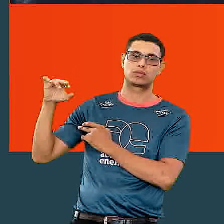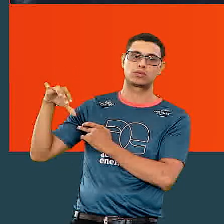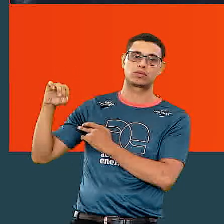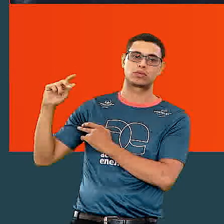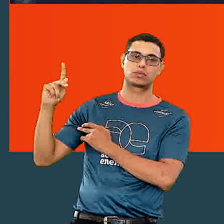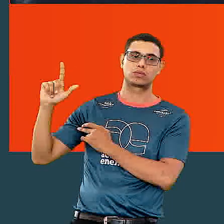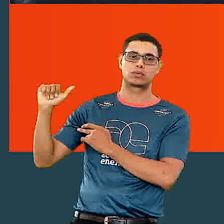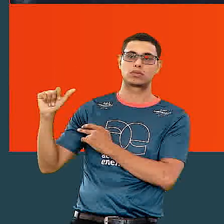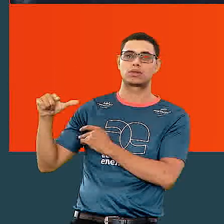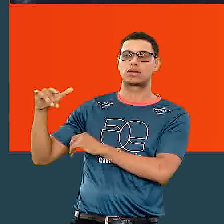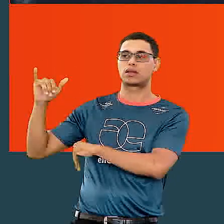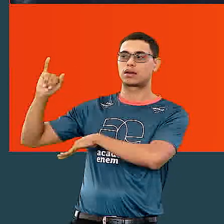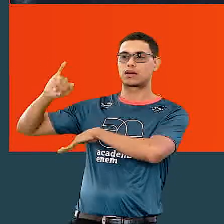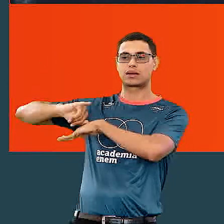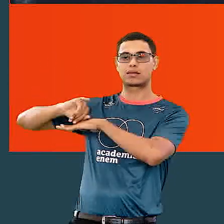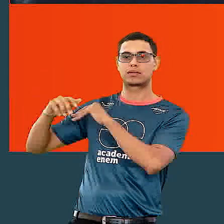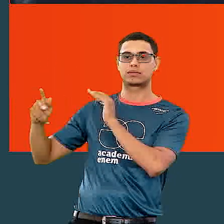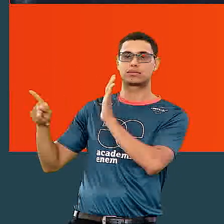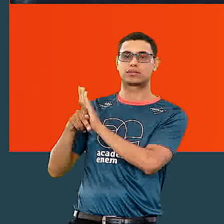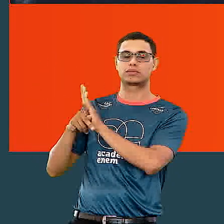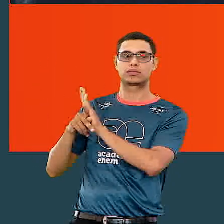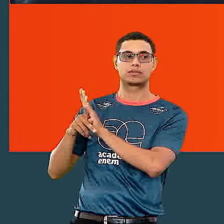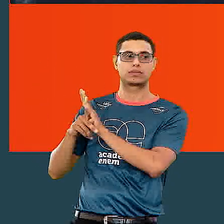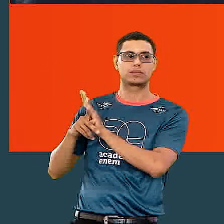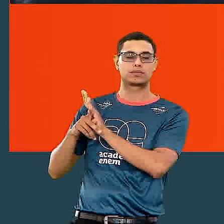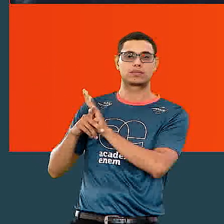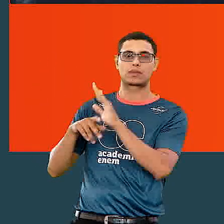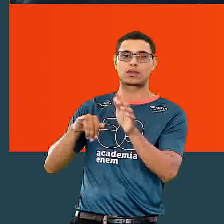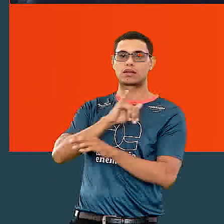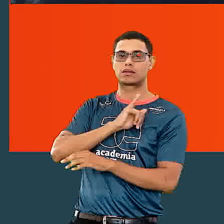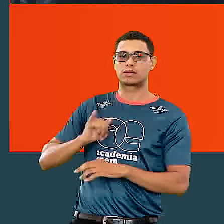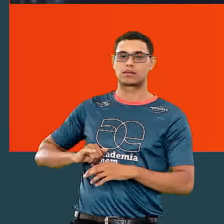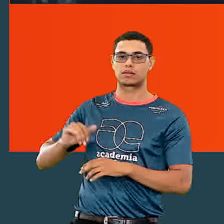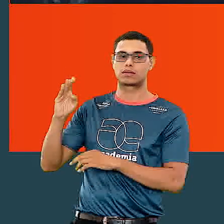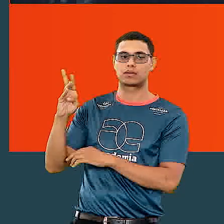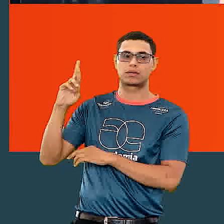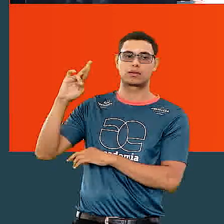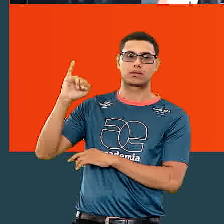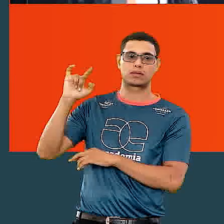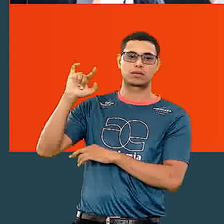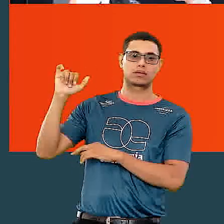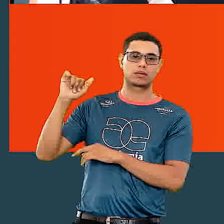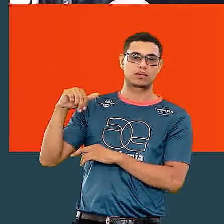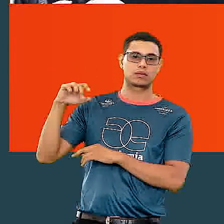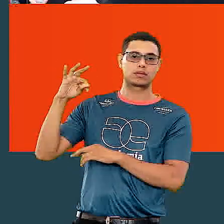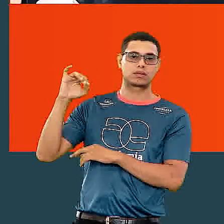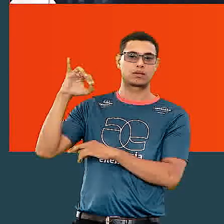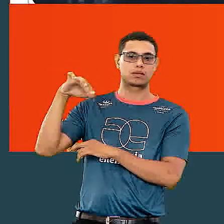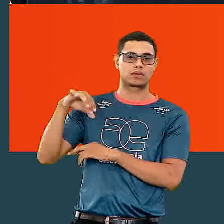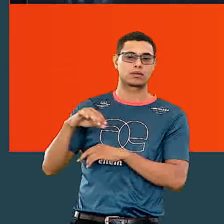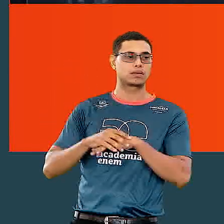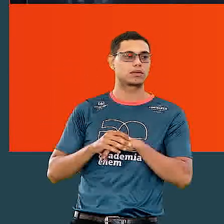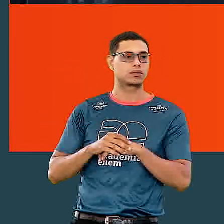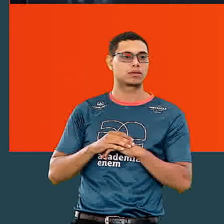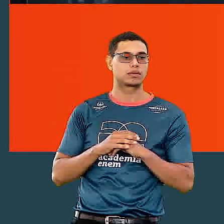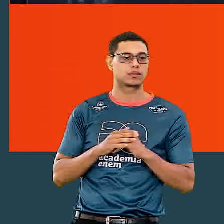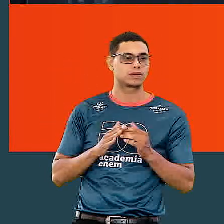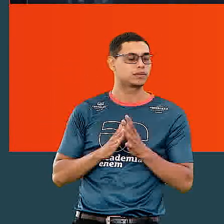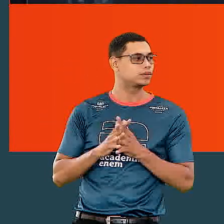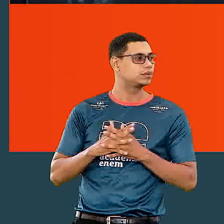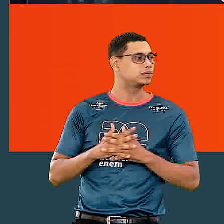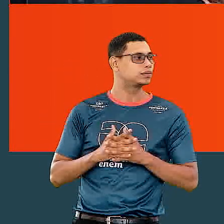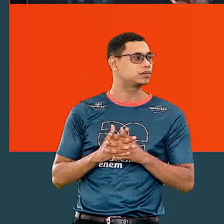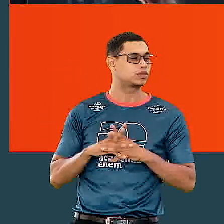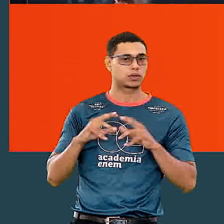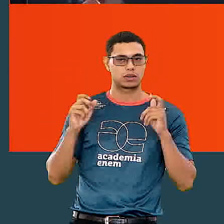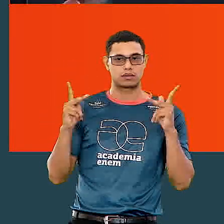Constantinopla? Capital do Império Bizantino. Puxa a seta aí e coloca. Capital do Império Bizantino.